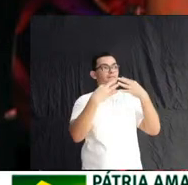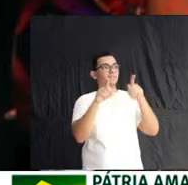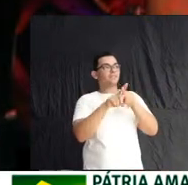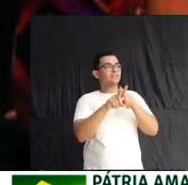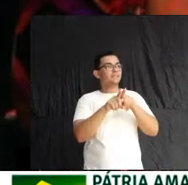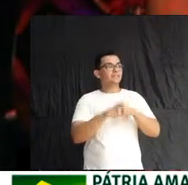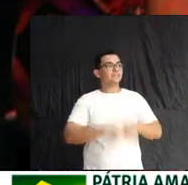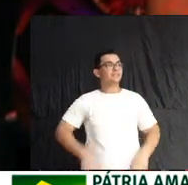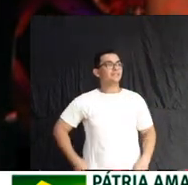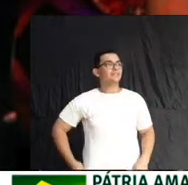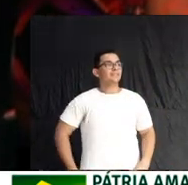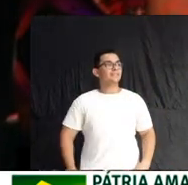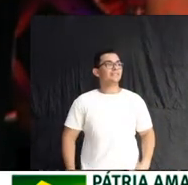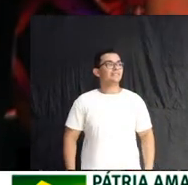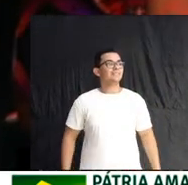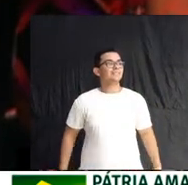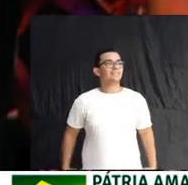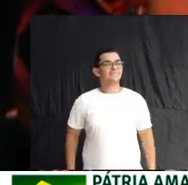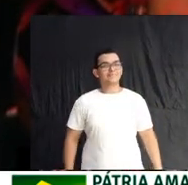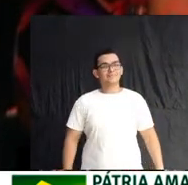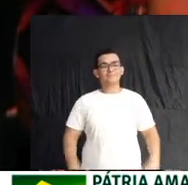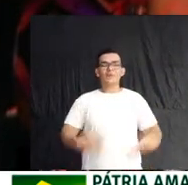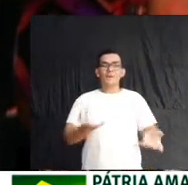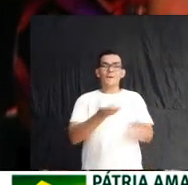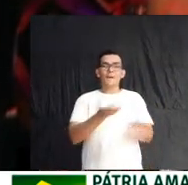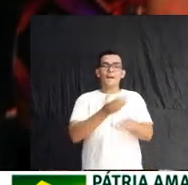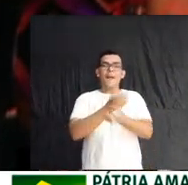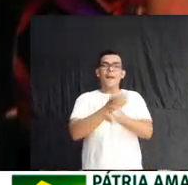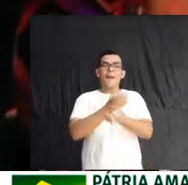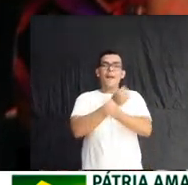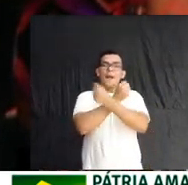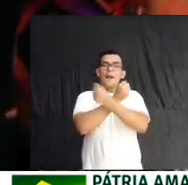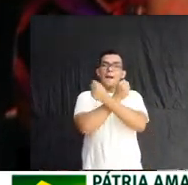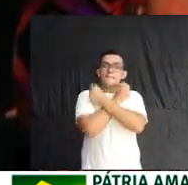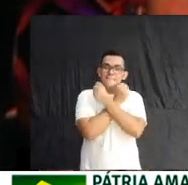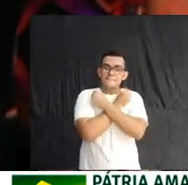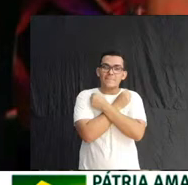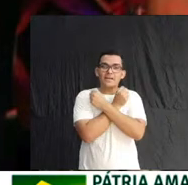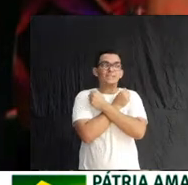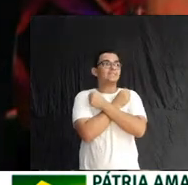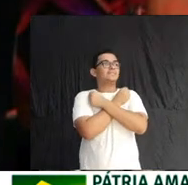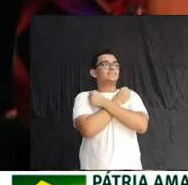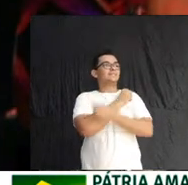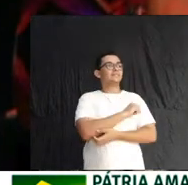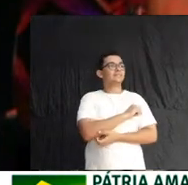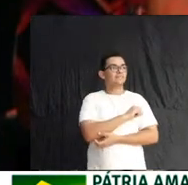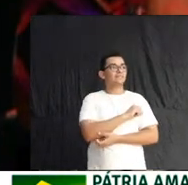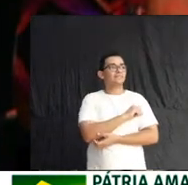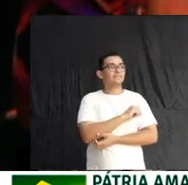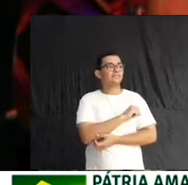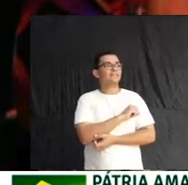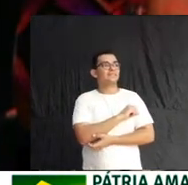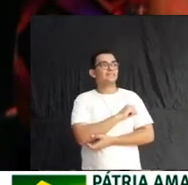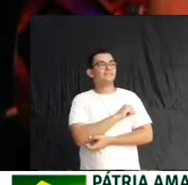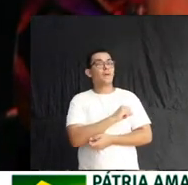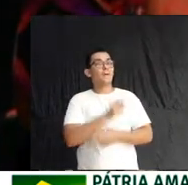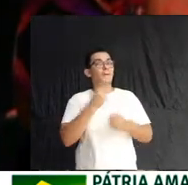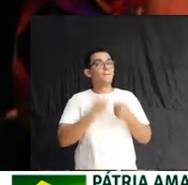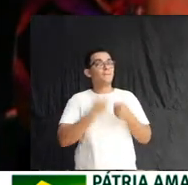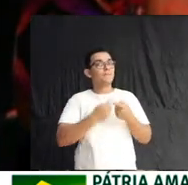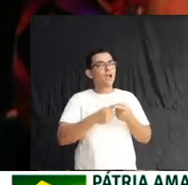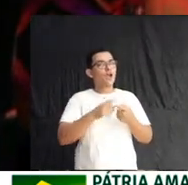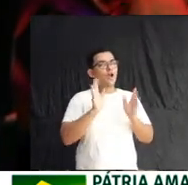Posso? Aquele abraço. Olha, hoje em dia a gente está vivendo de alô, tá? É verdade. Hoje em dia está tudo funcionando